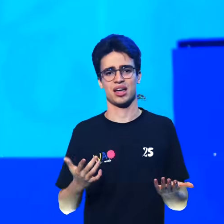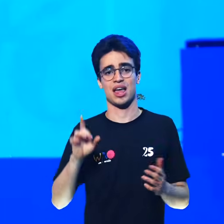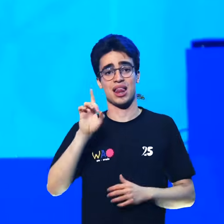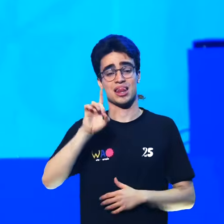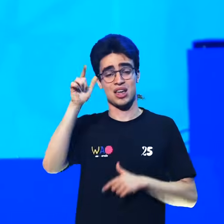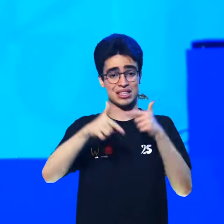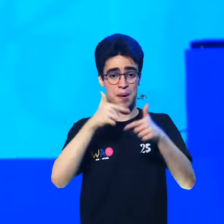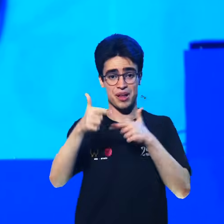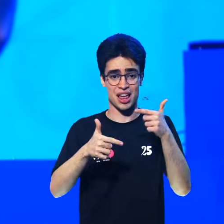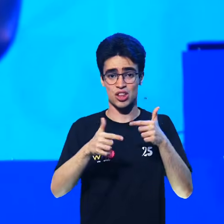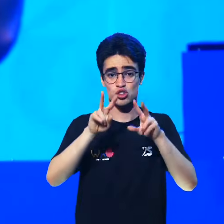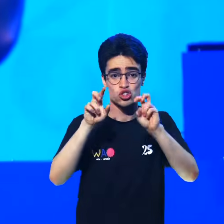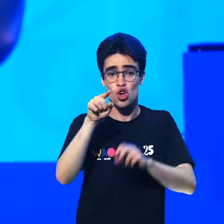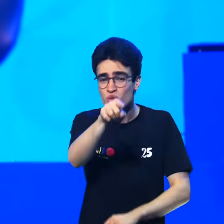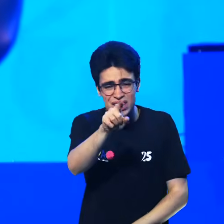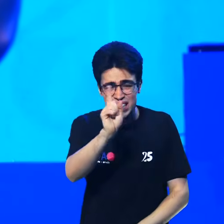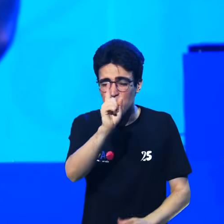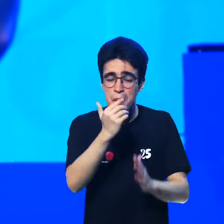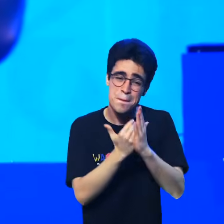além de você.